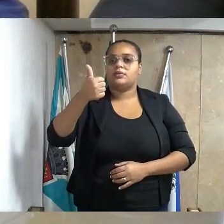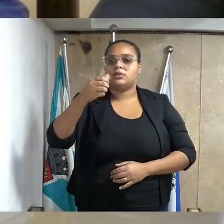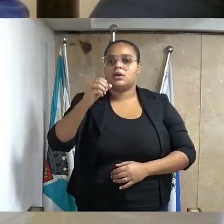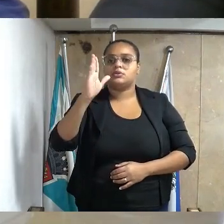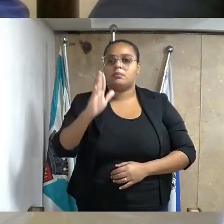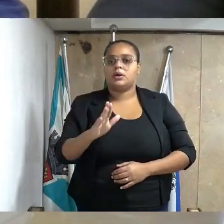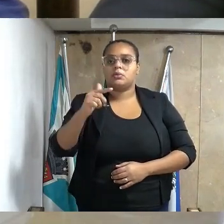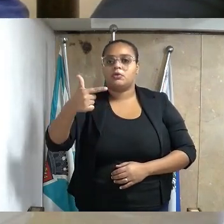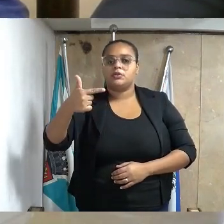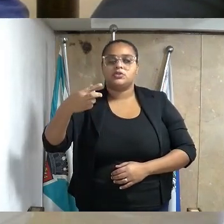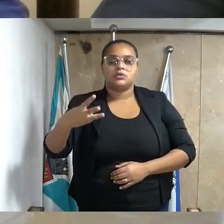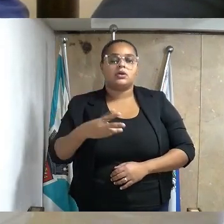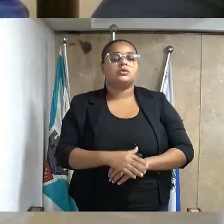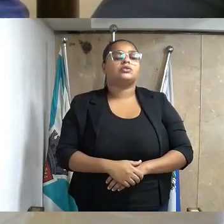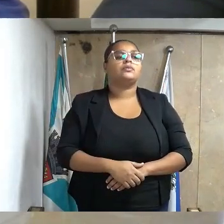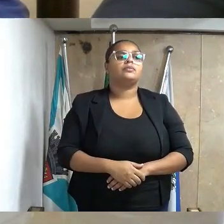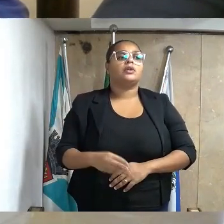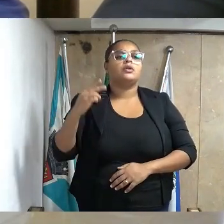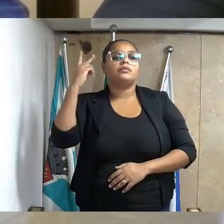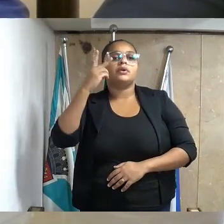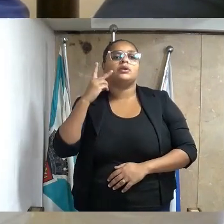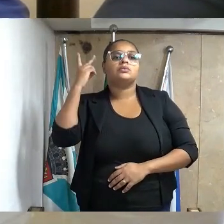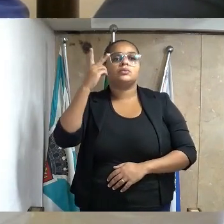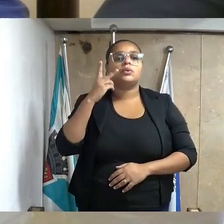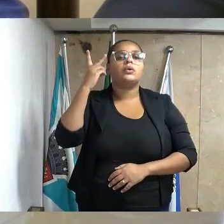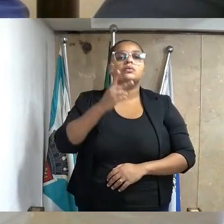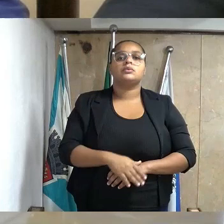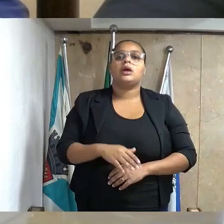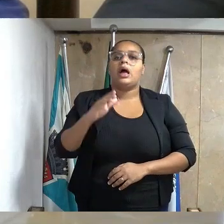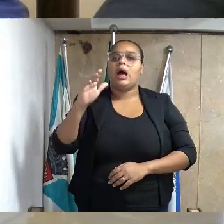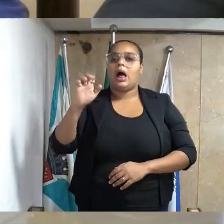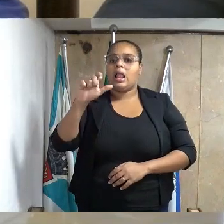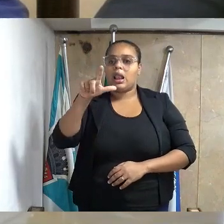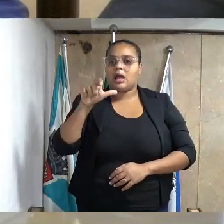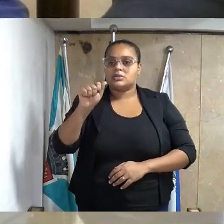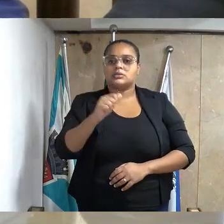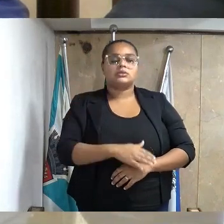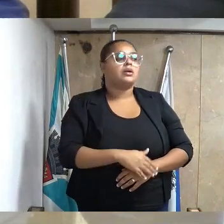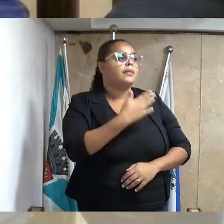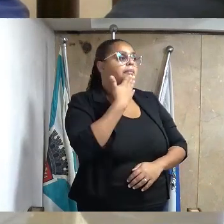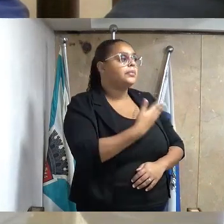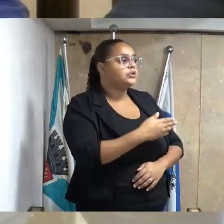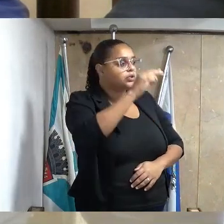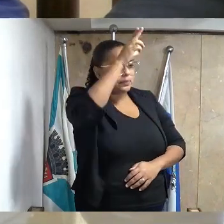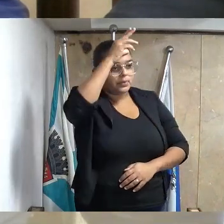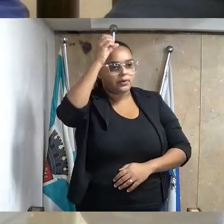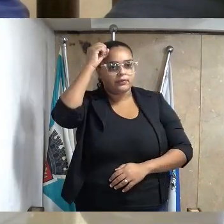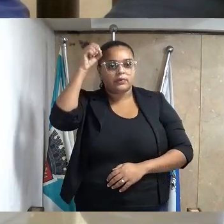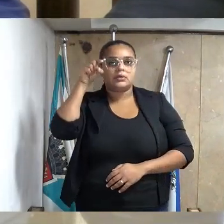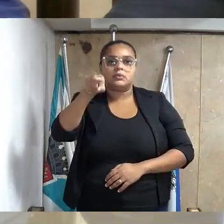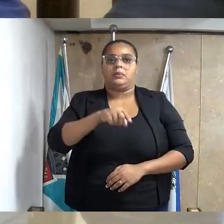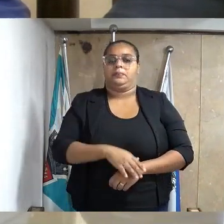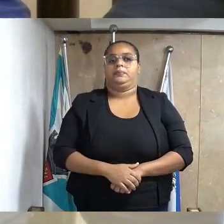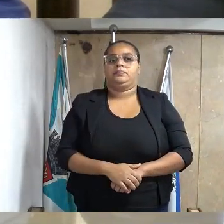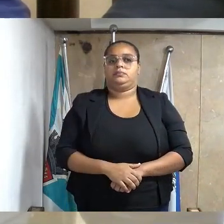5910/2023, do excelentíssimo senhor vereador Alex Francisco Cunha Alves, solicitando ao excelentíssimo senhor